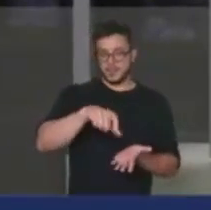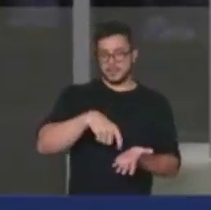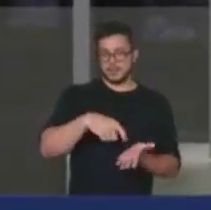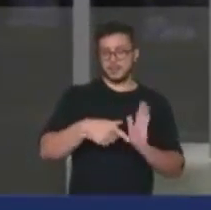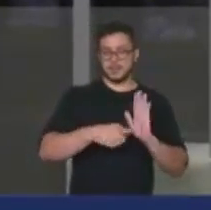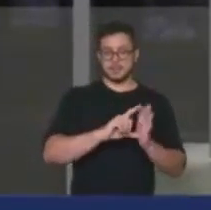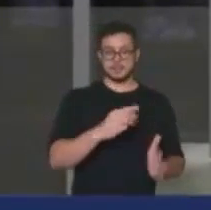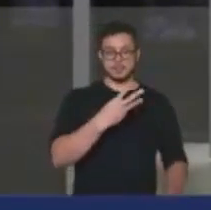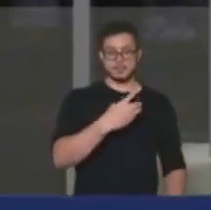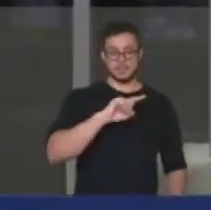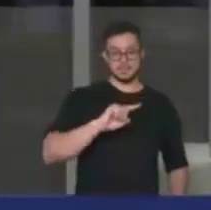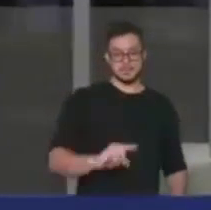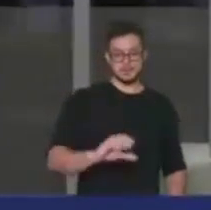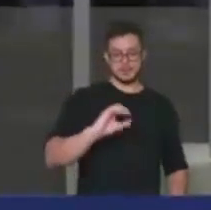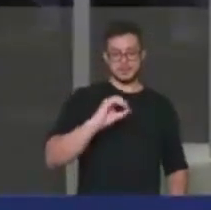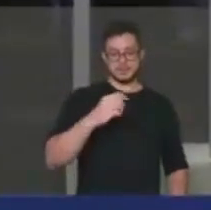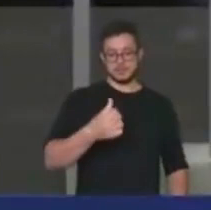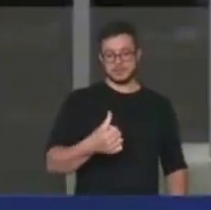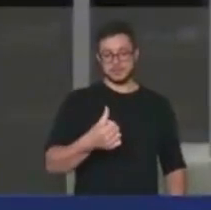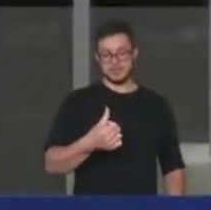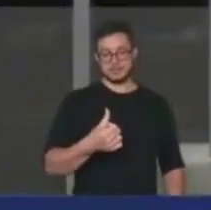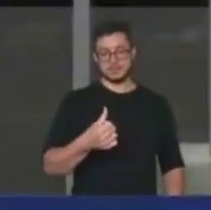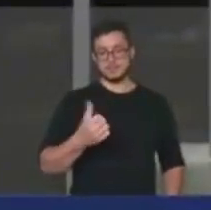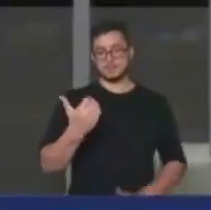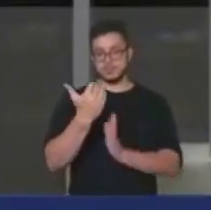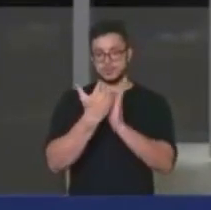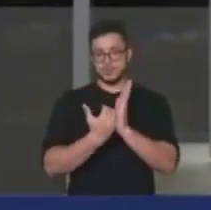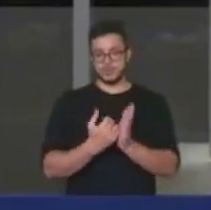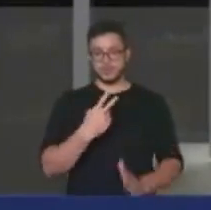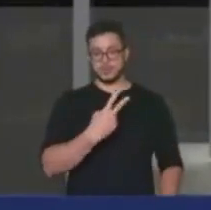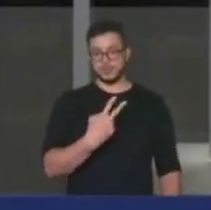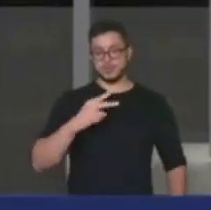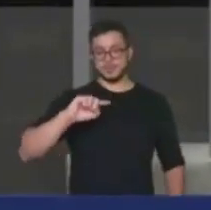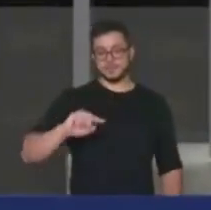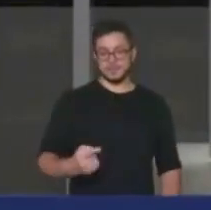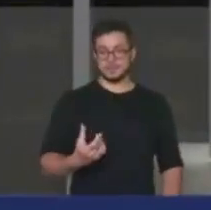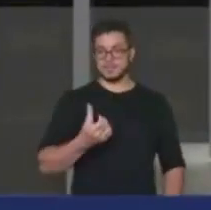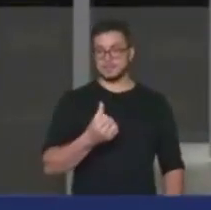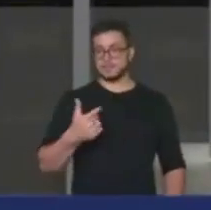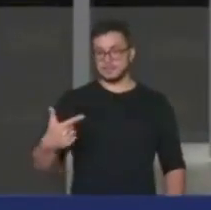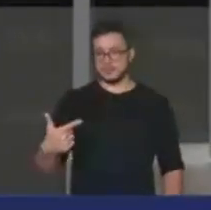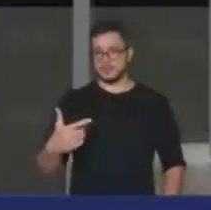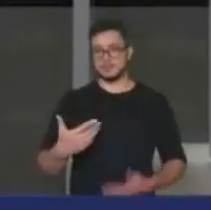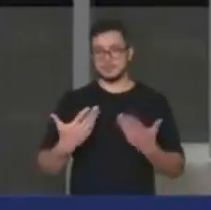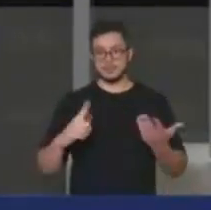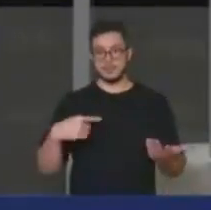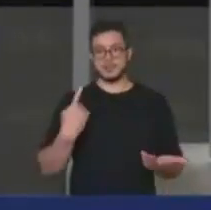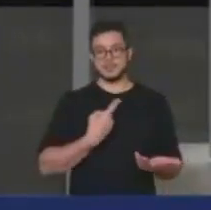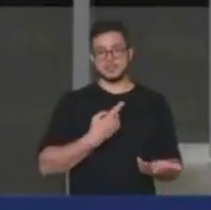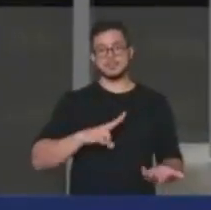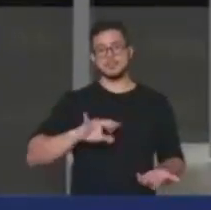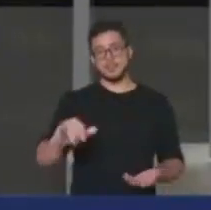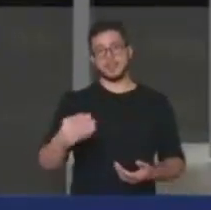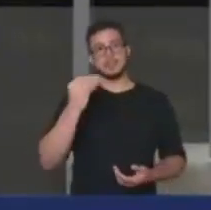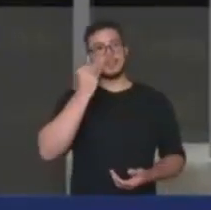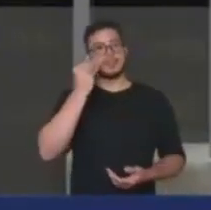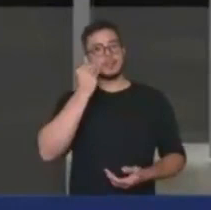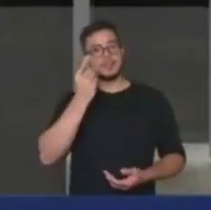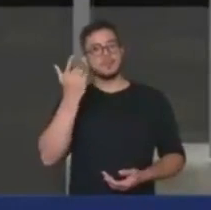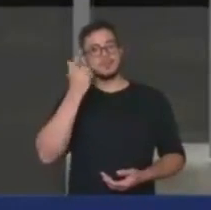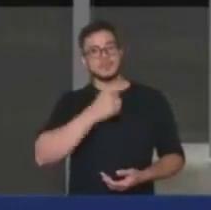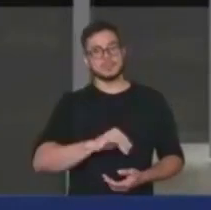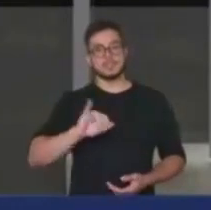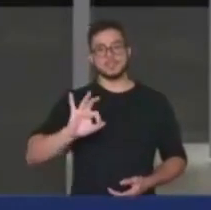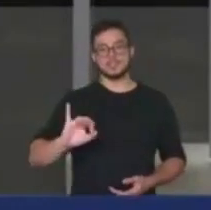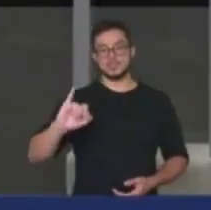para 2,62. E com isso nós vamos forçando o Banco Central a baixar a taxa de juros para o Brasil